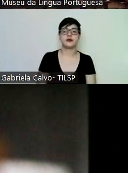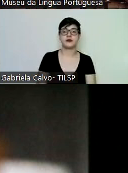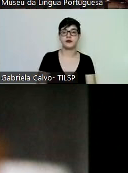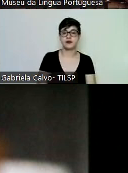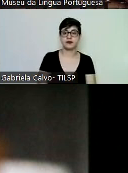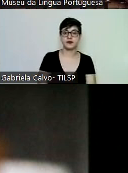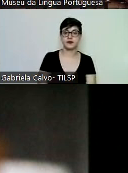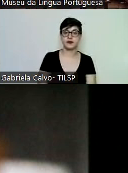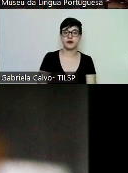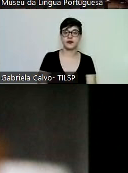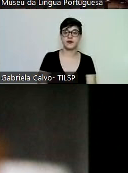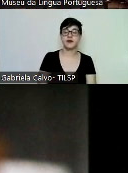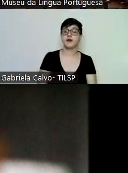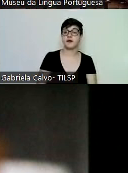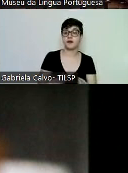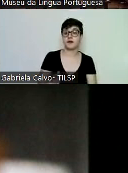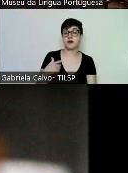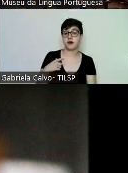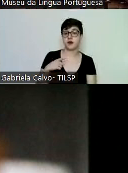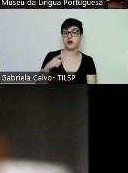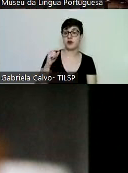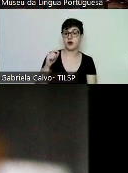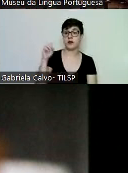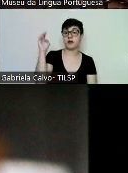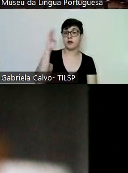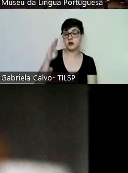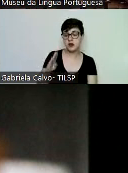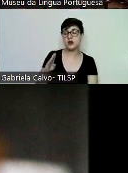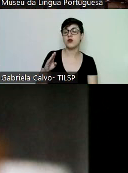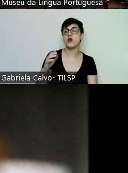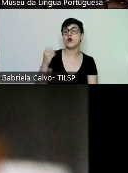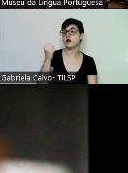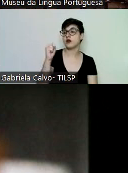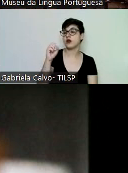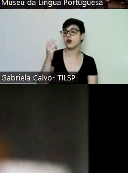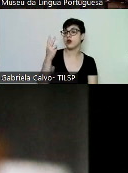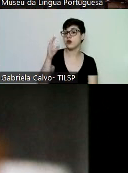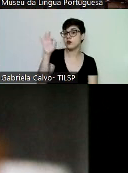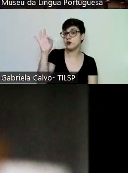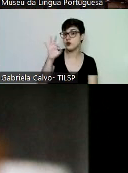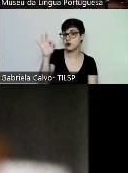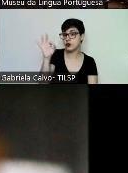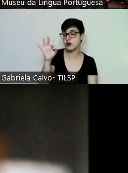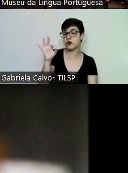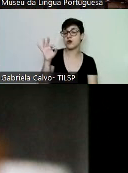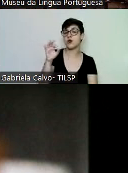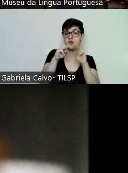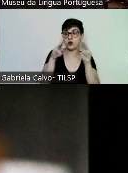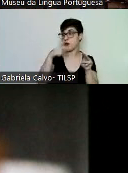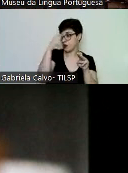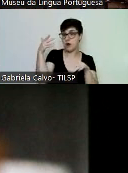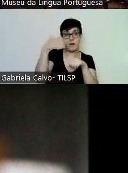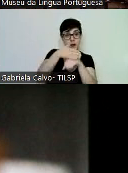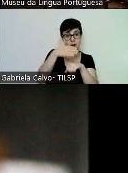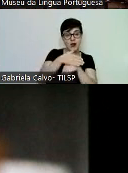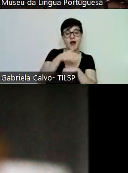E aí é isso 82% dos visitantes brasileiros de museus pertencem as classes a e b então é importante quando